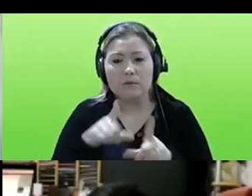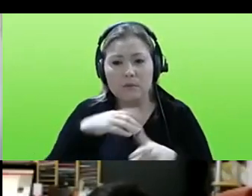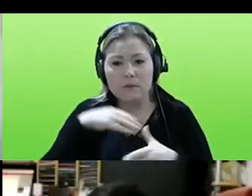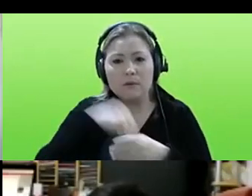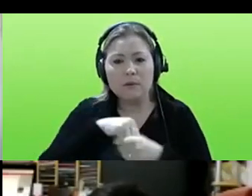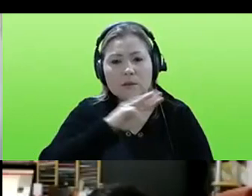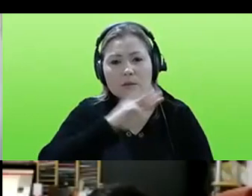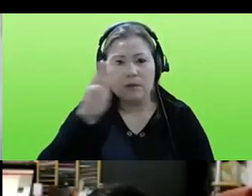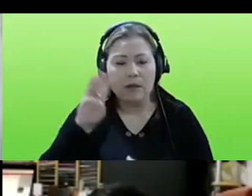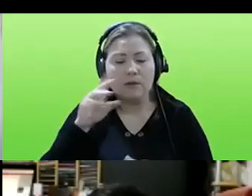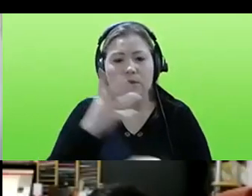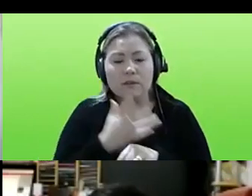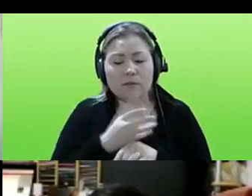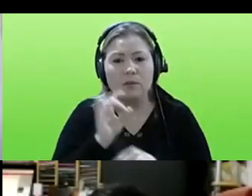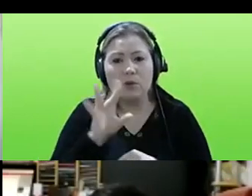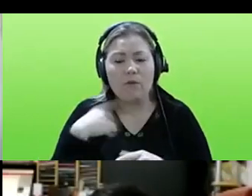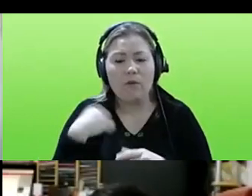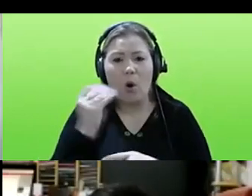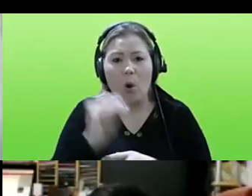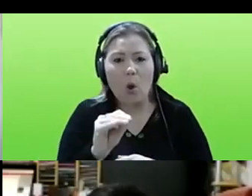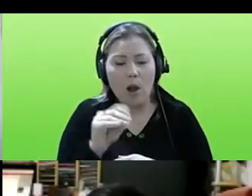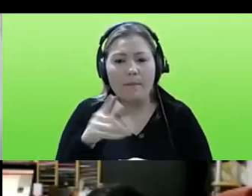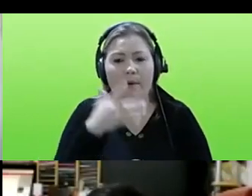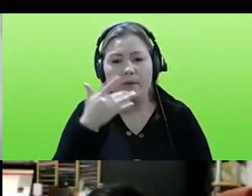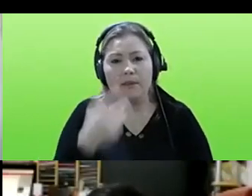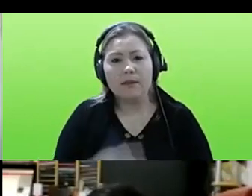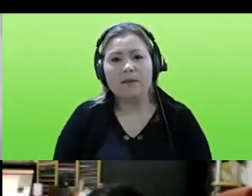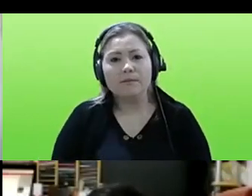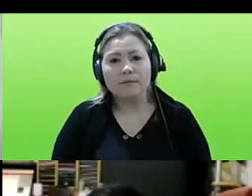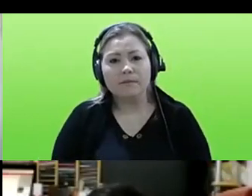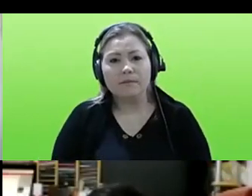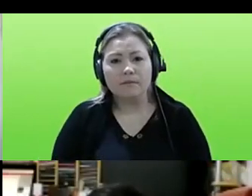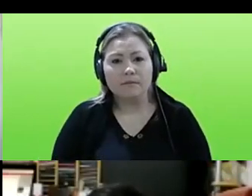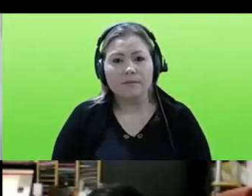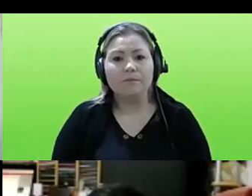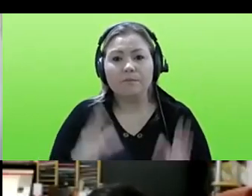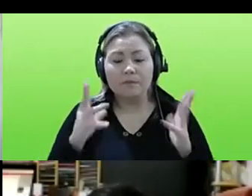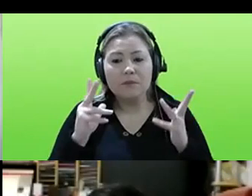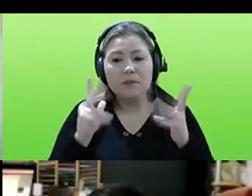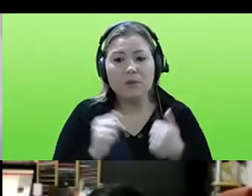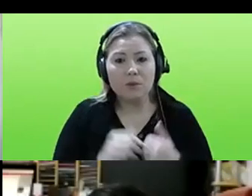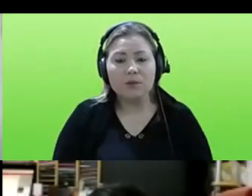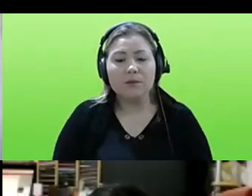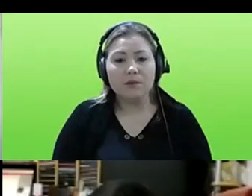da disciplina. Eu só vou colocar aqui para facilitar para todo mundo